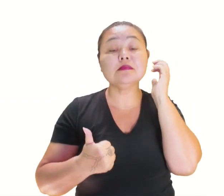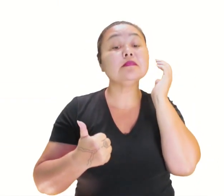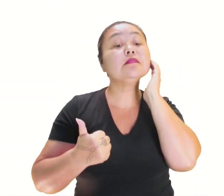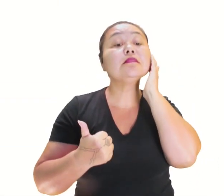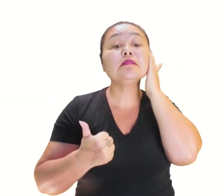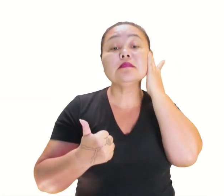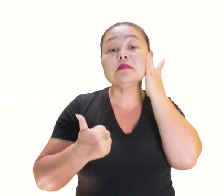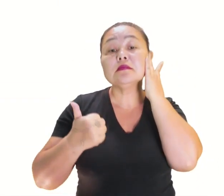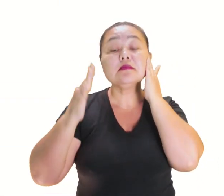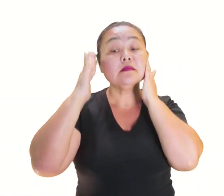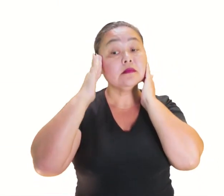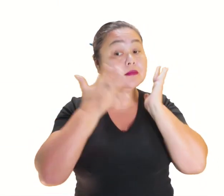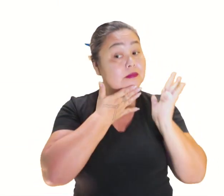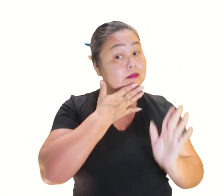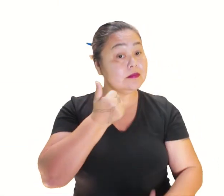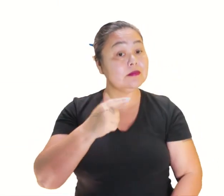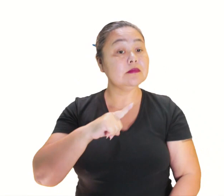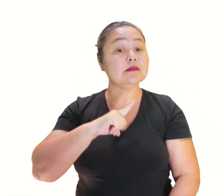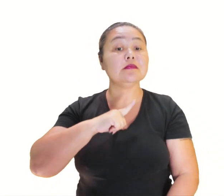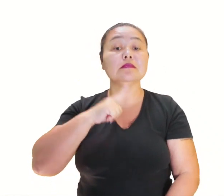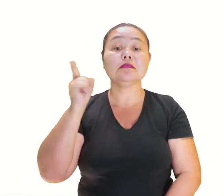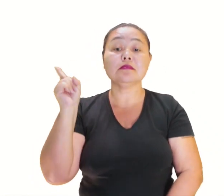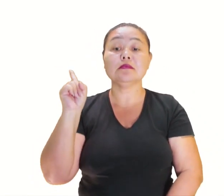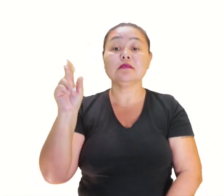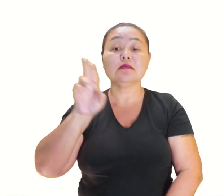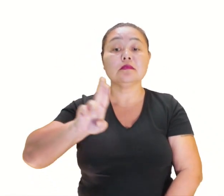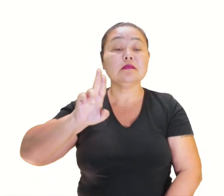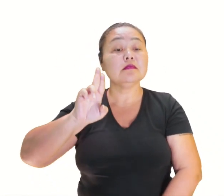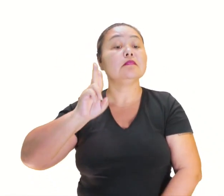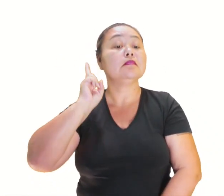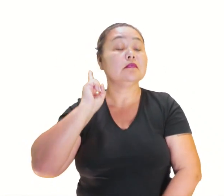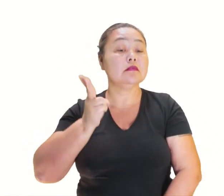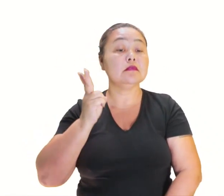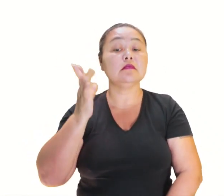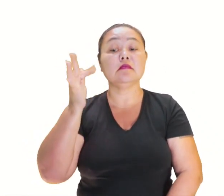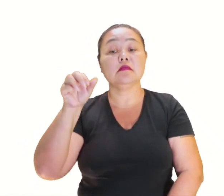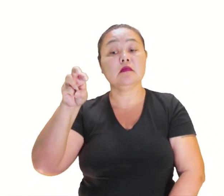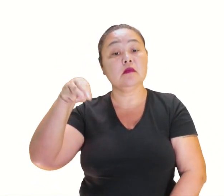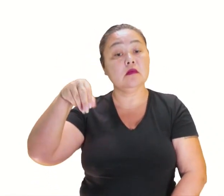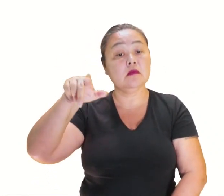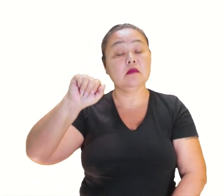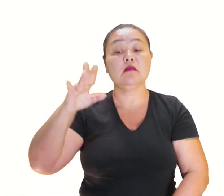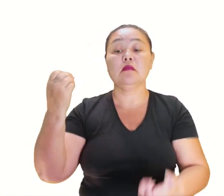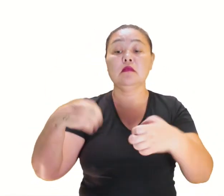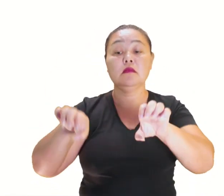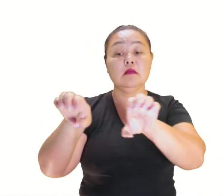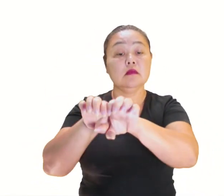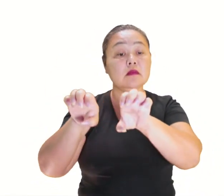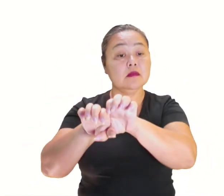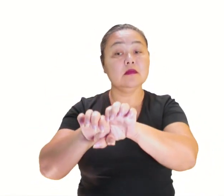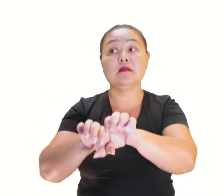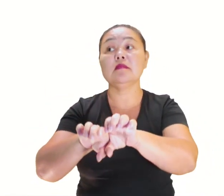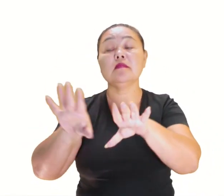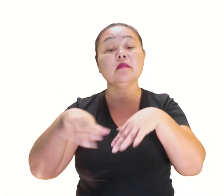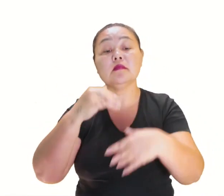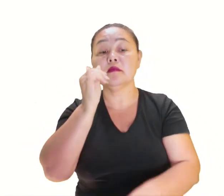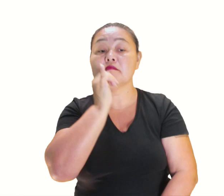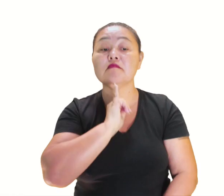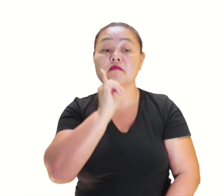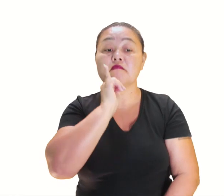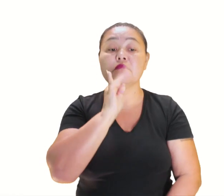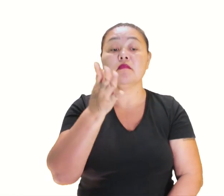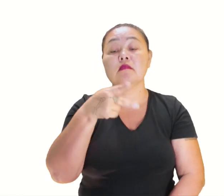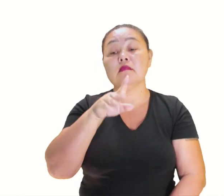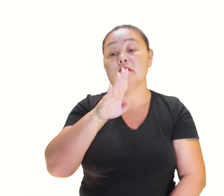Beleza? Entendendo melhor, então, as expressões desse tipo são usadas com frequência em fórmulas e equações. Por exemplo,